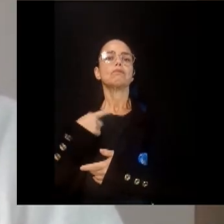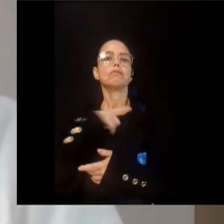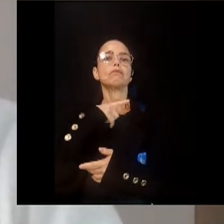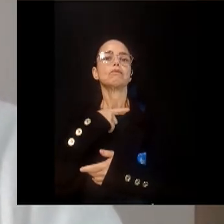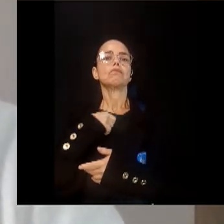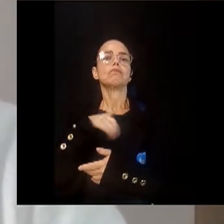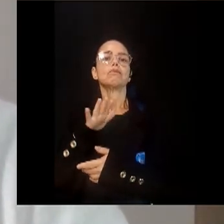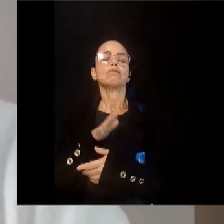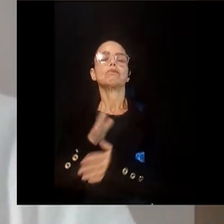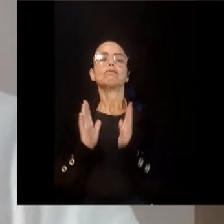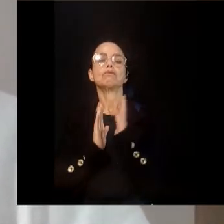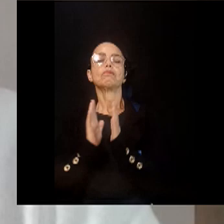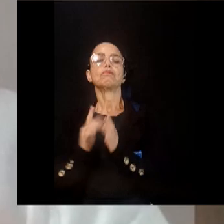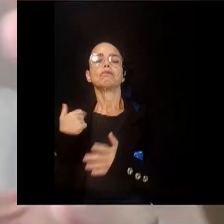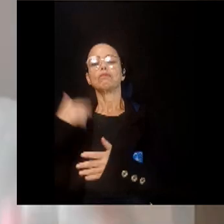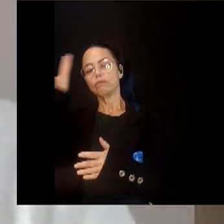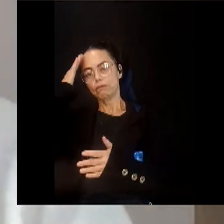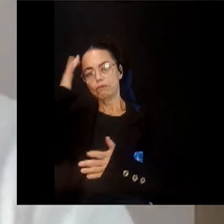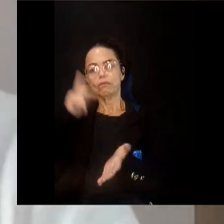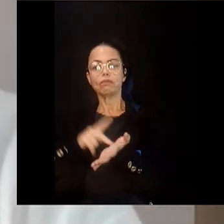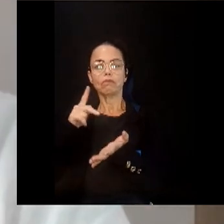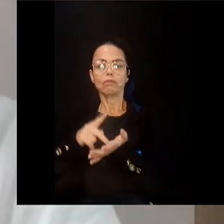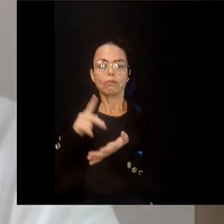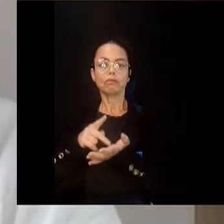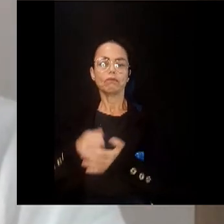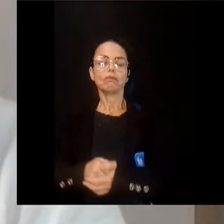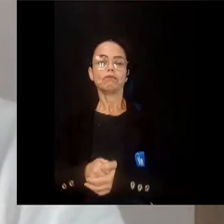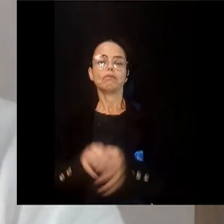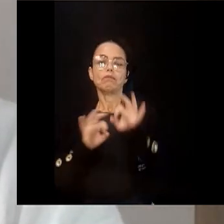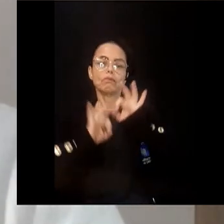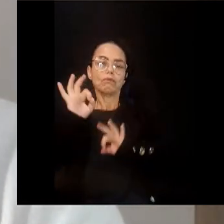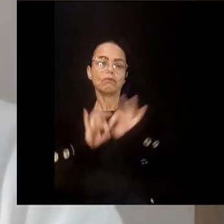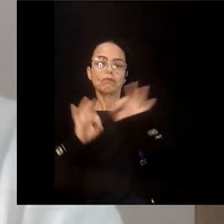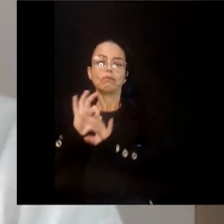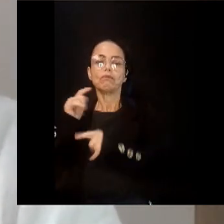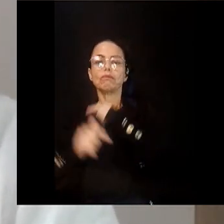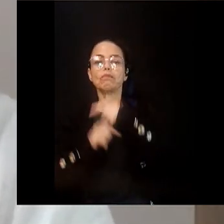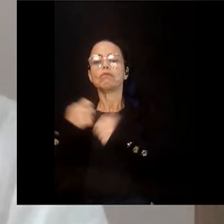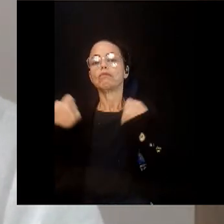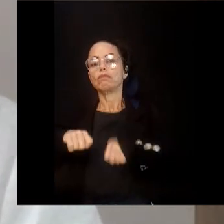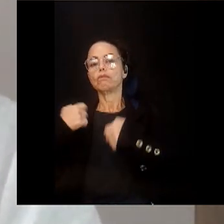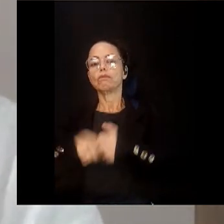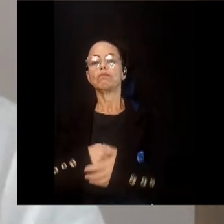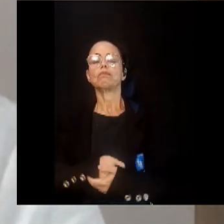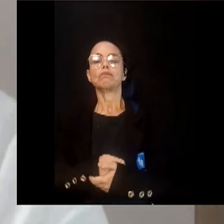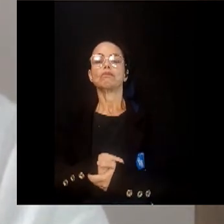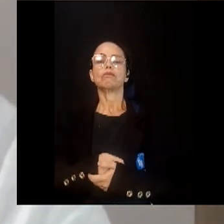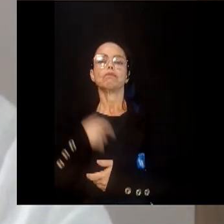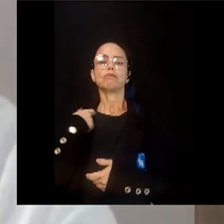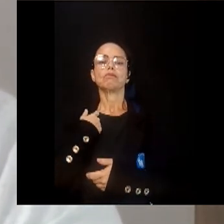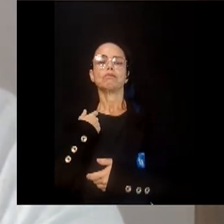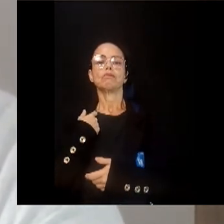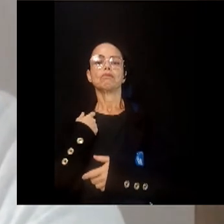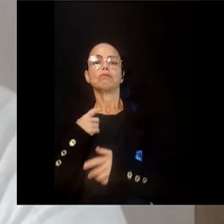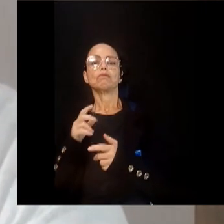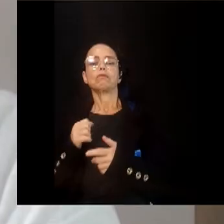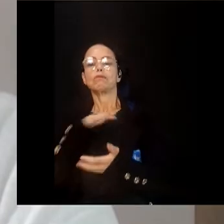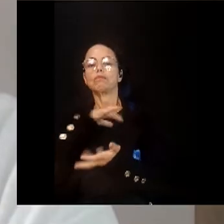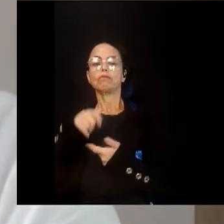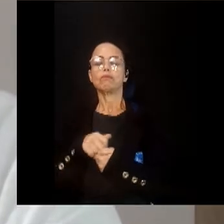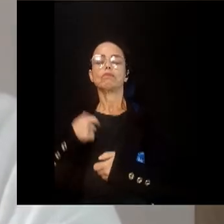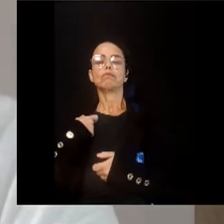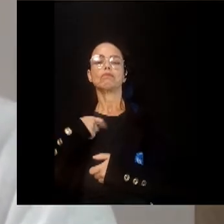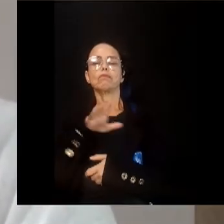de entender que realmente a organização do trabalho ela precisa se atualizar ao que está posto no mundo, né? Você trouxe aí o dado